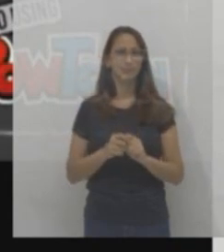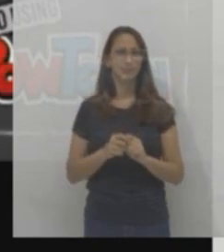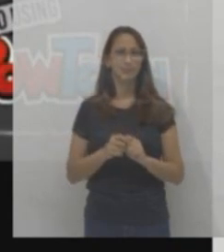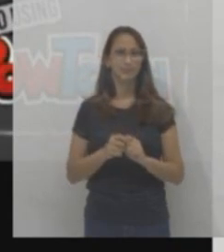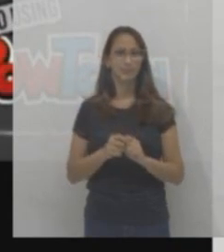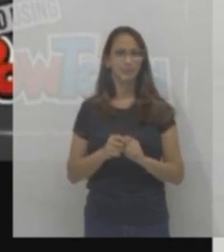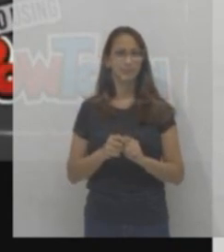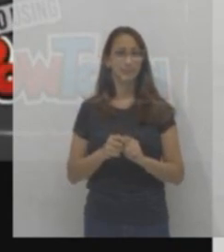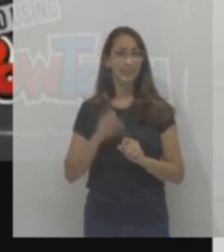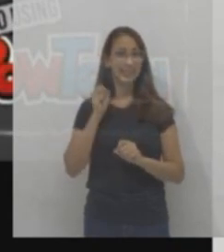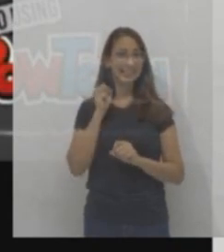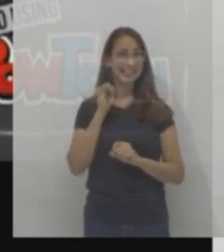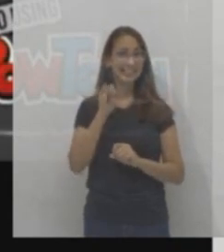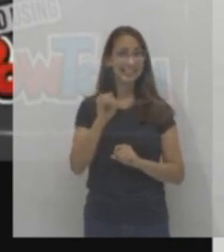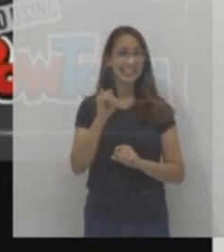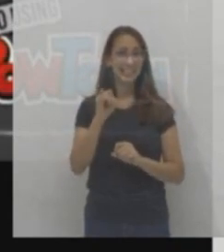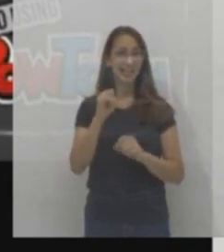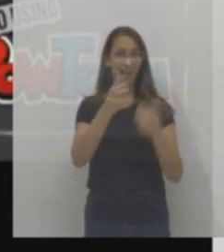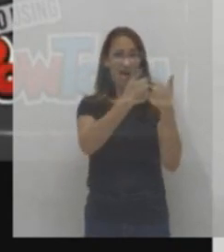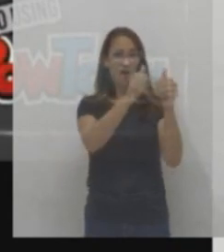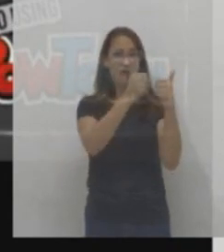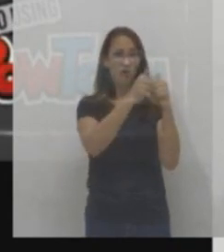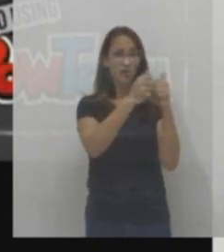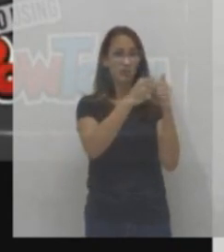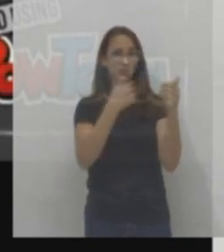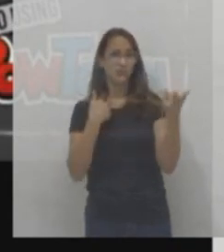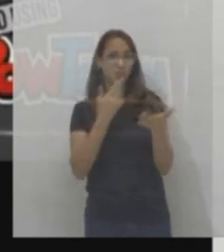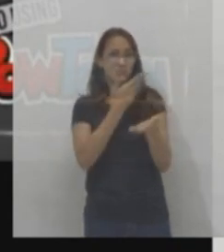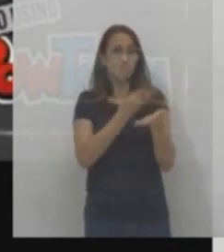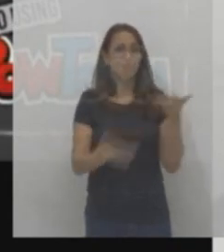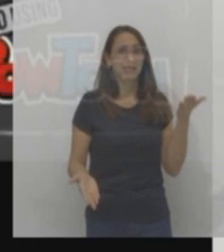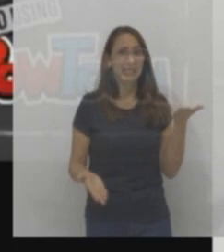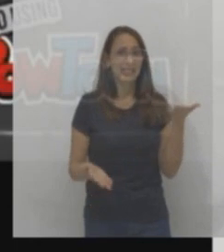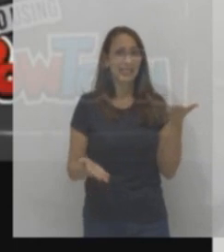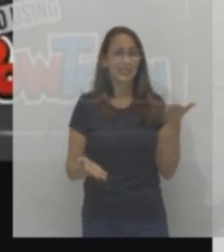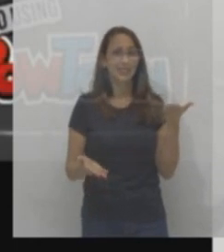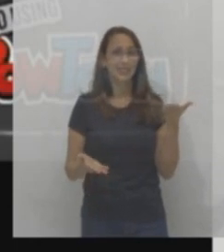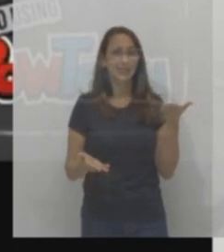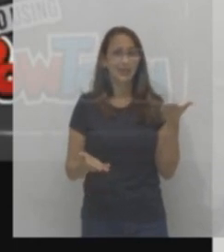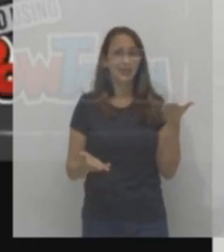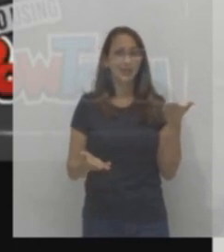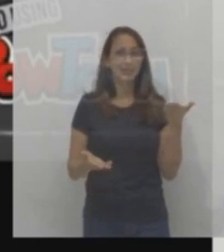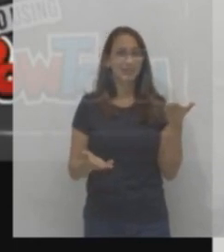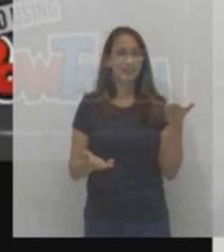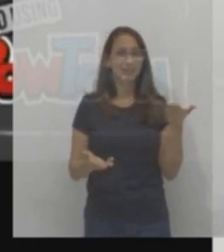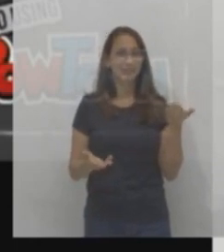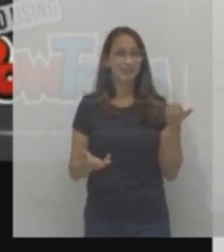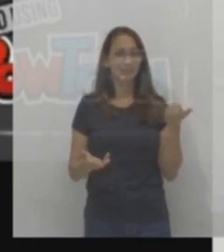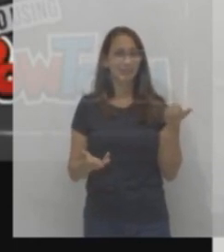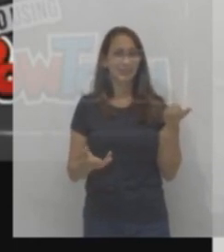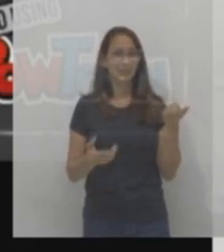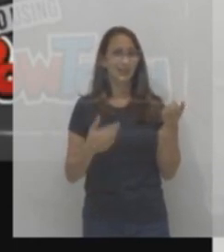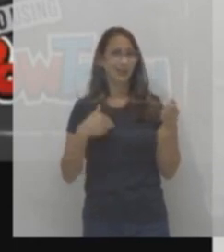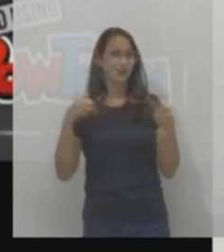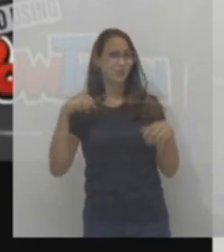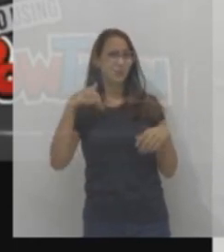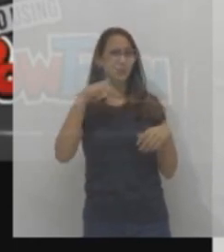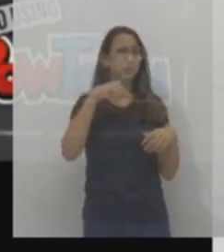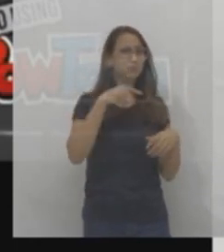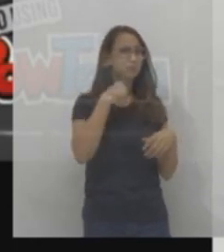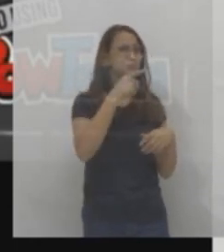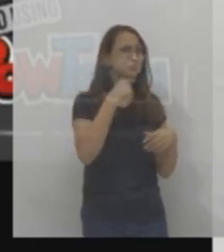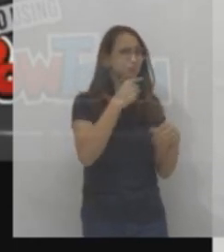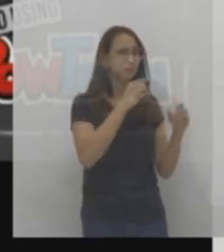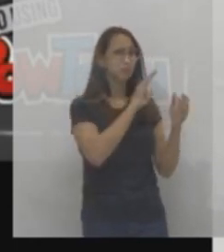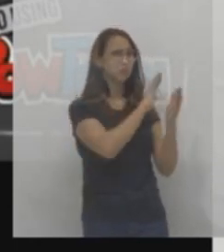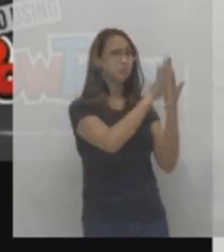Tá? Se eu perder o ônibus no presente, tá? Perder no sentido de deixar de pegar, né? Não consegui pegar o ônibus